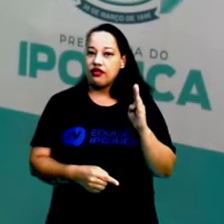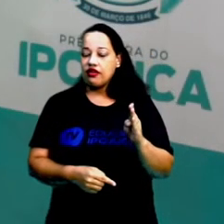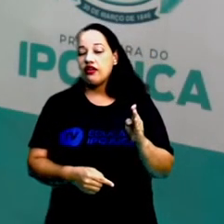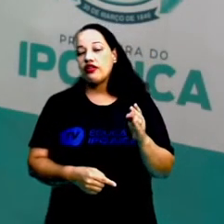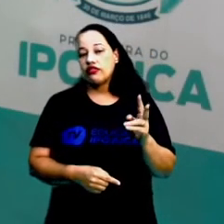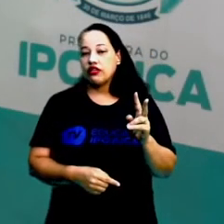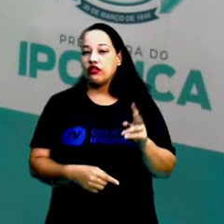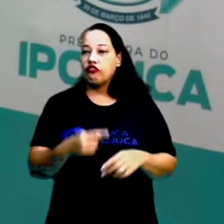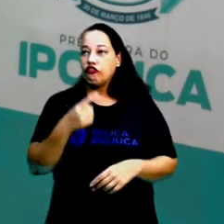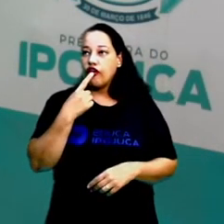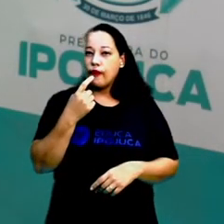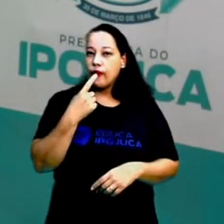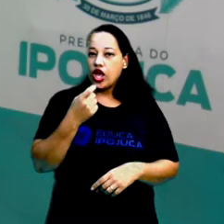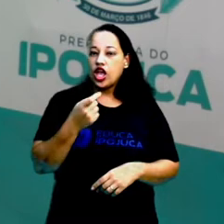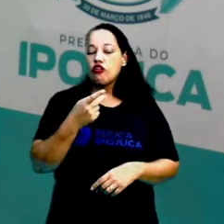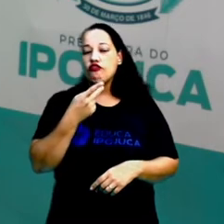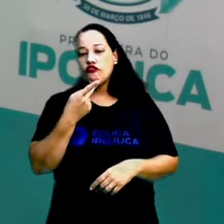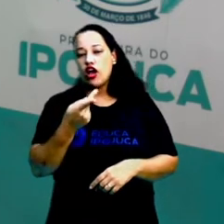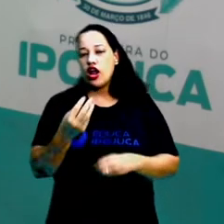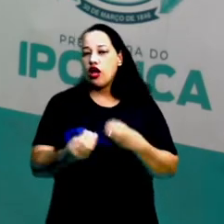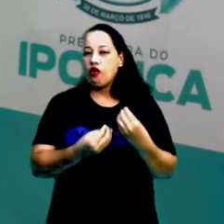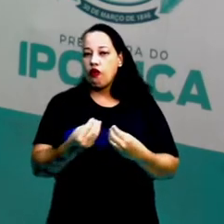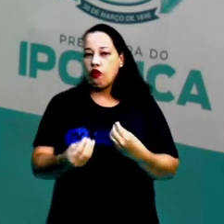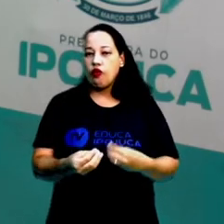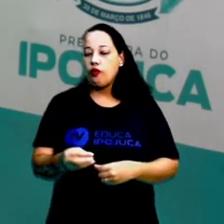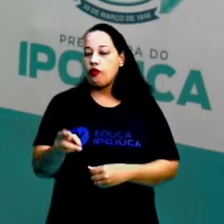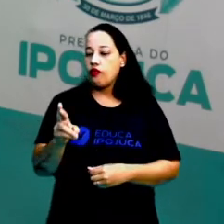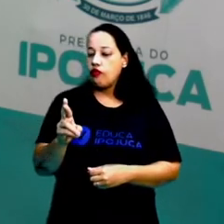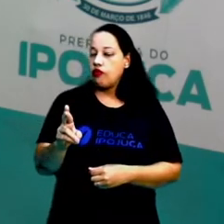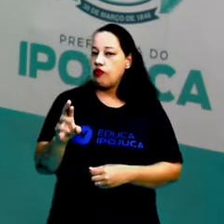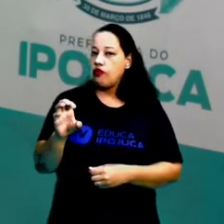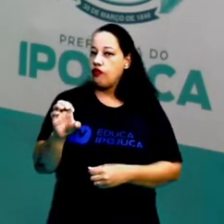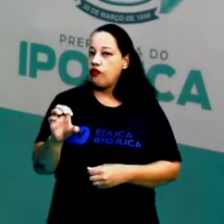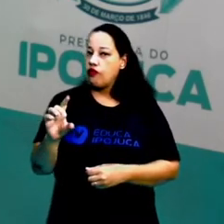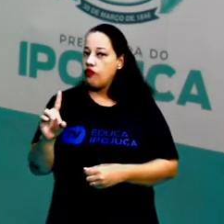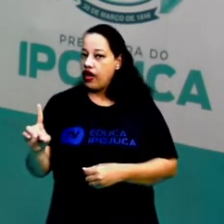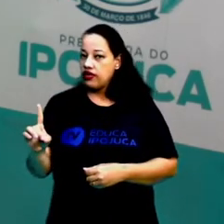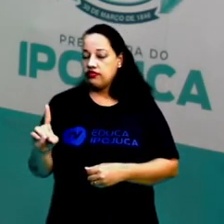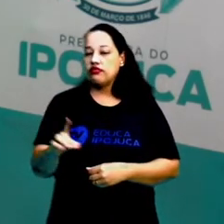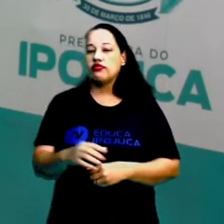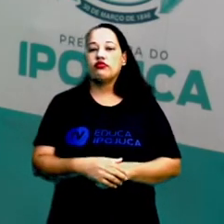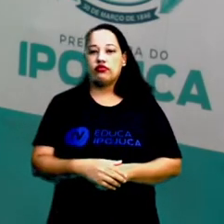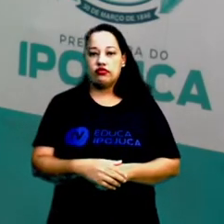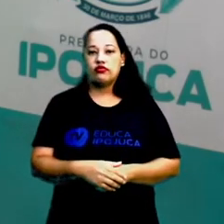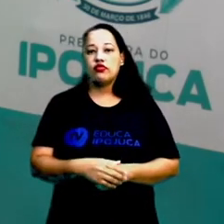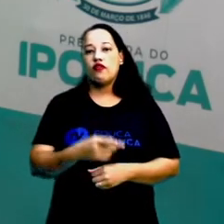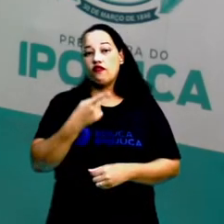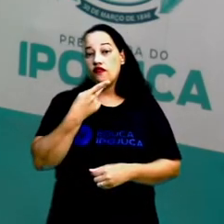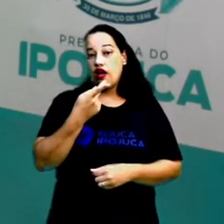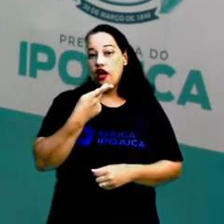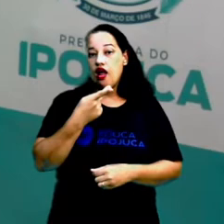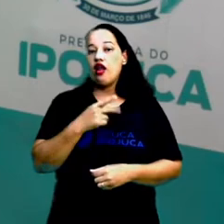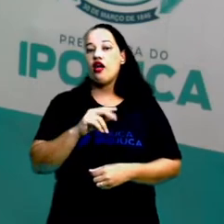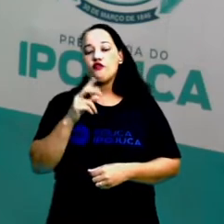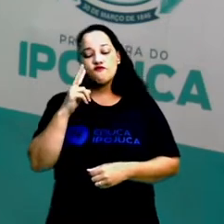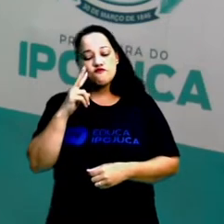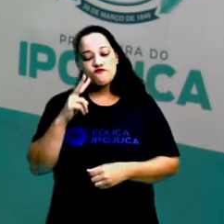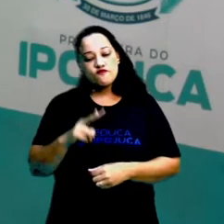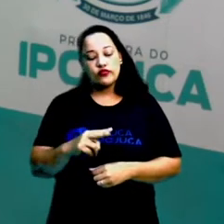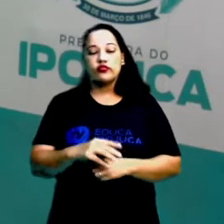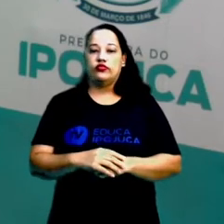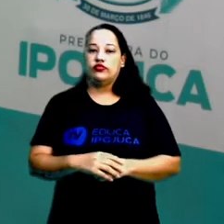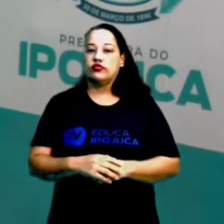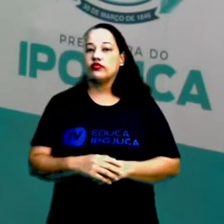vermelho nós pronunciamos red, não é head. Se você diz head, head é cabeça,